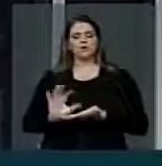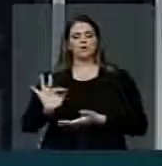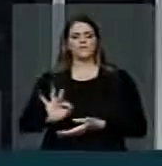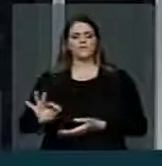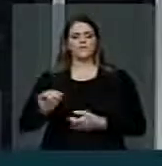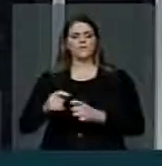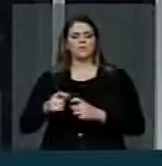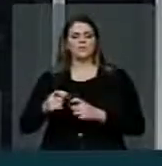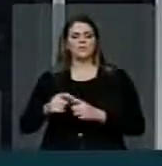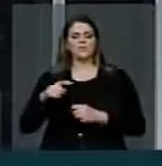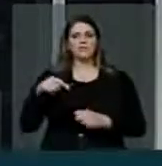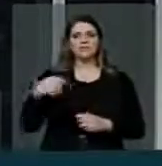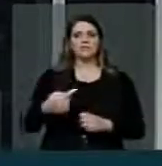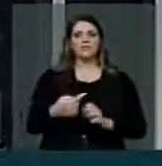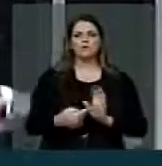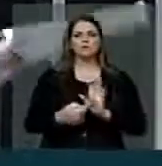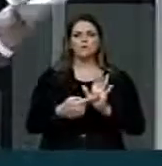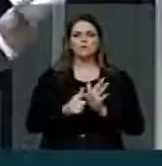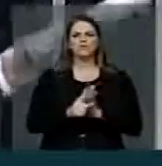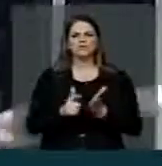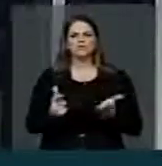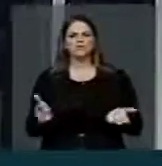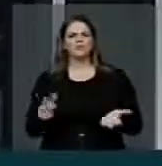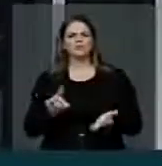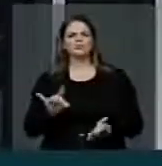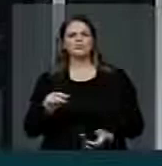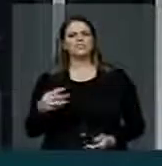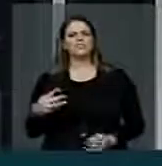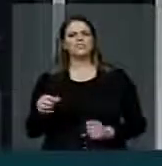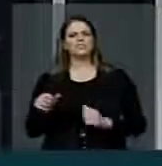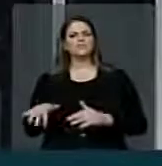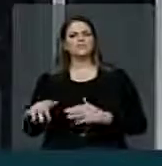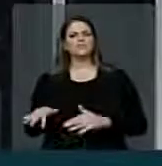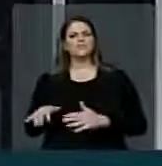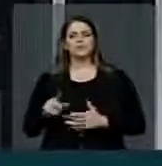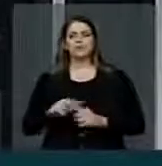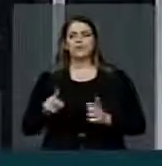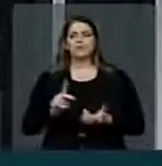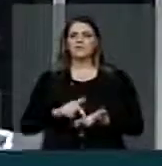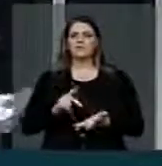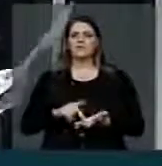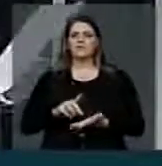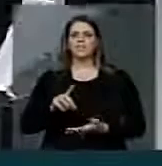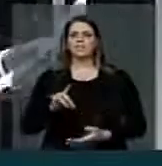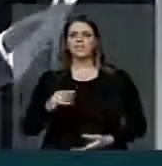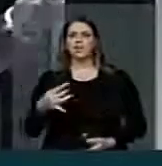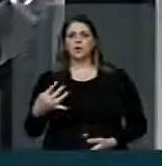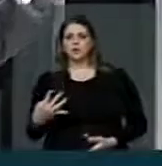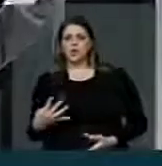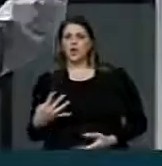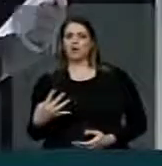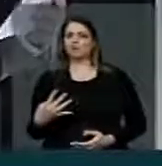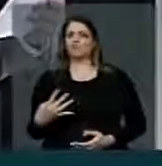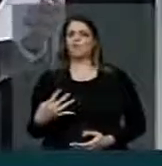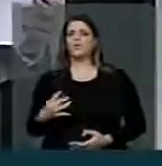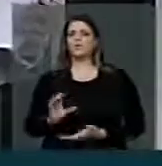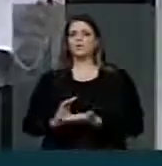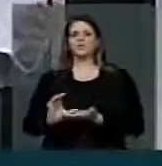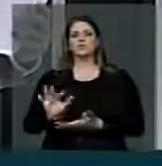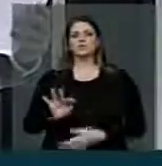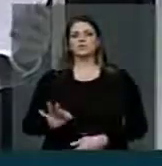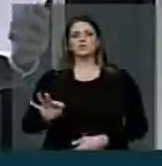que sai a matéria no jornal, no dia 3 de setembro, é que no dia 4 a folha, a página do Conselho Federal de Medicina